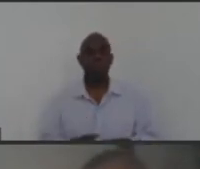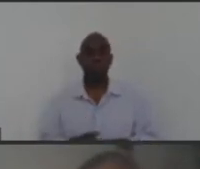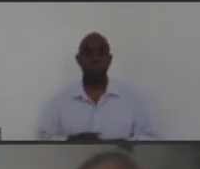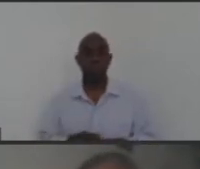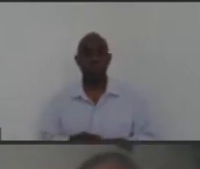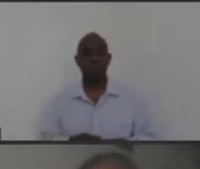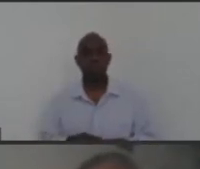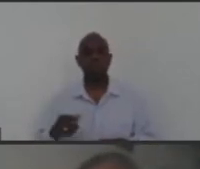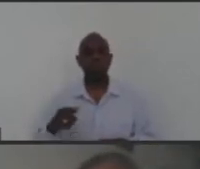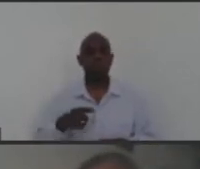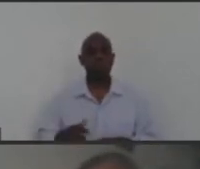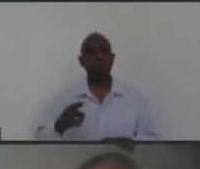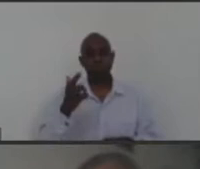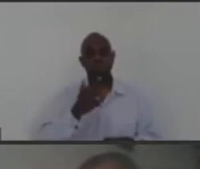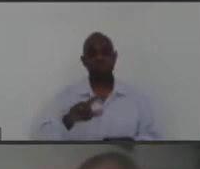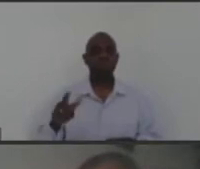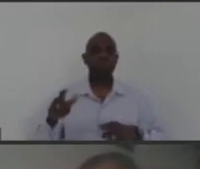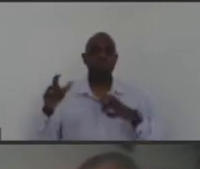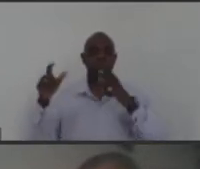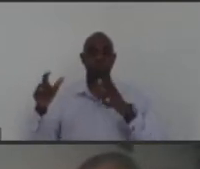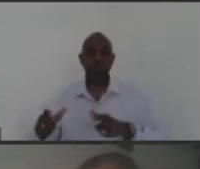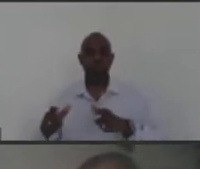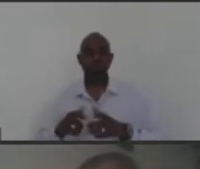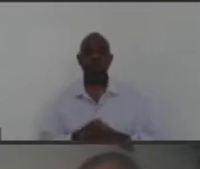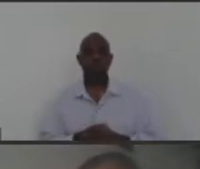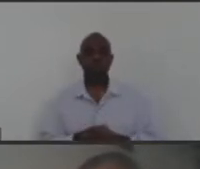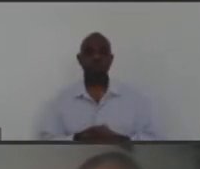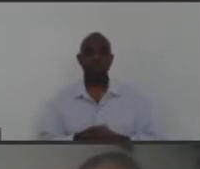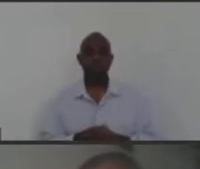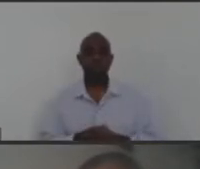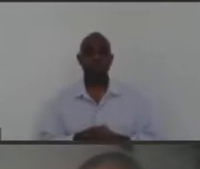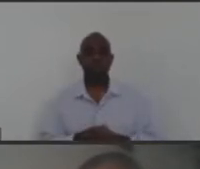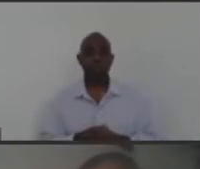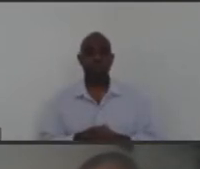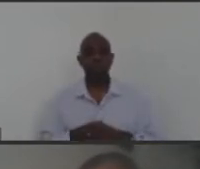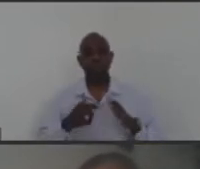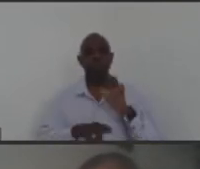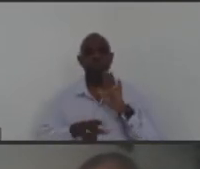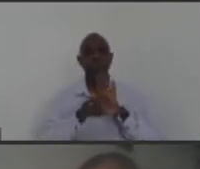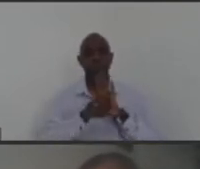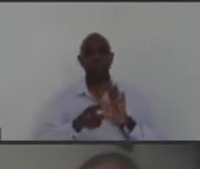Itália, denominação dada através da Lei Municipal